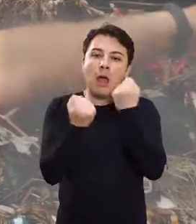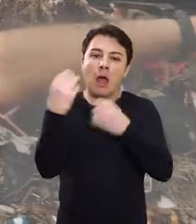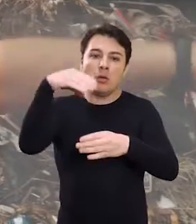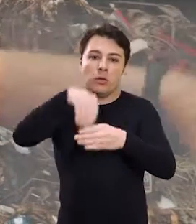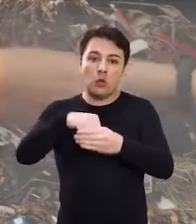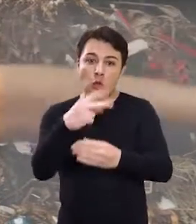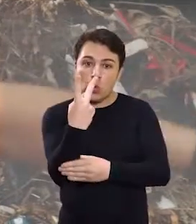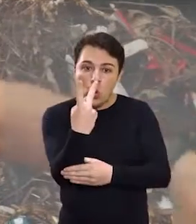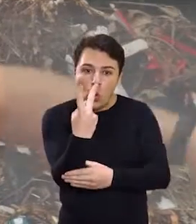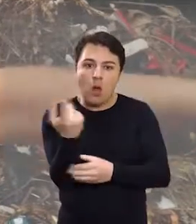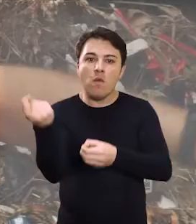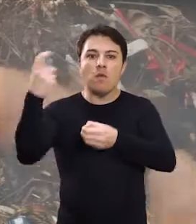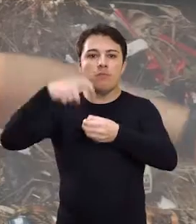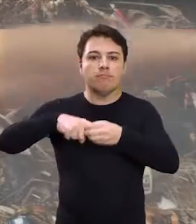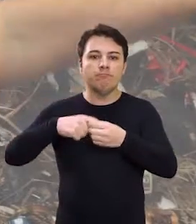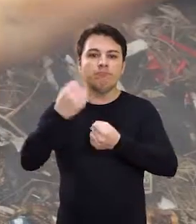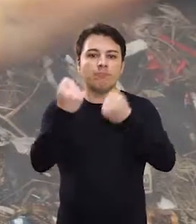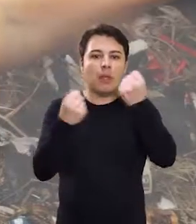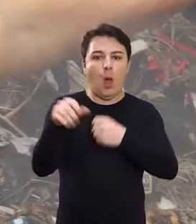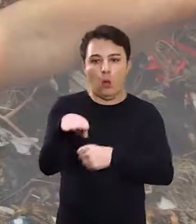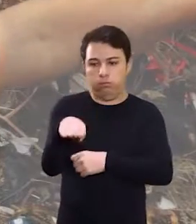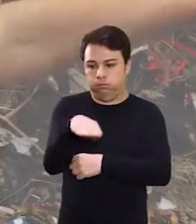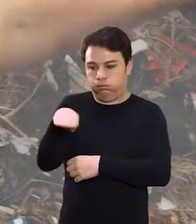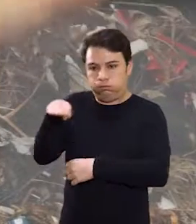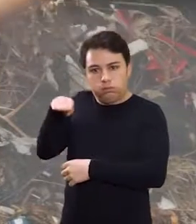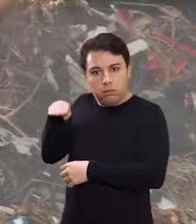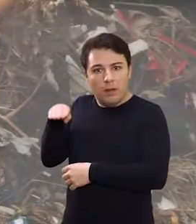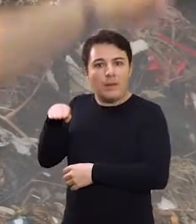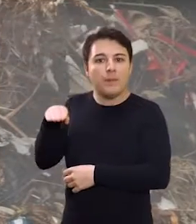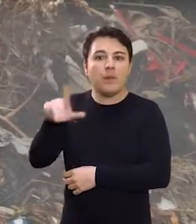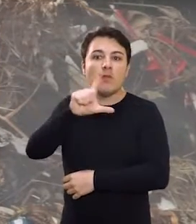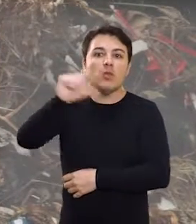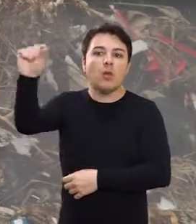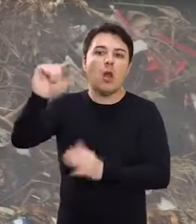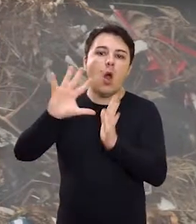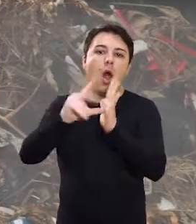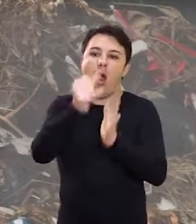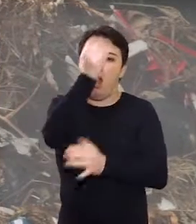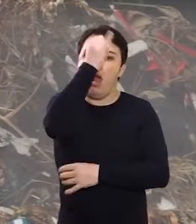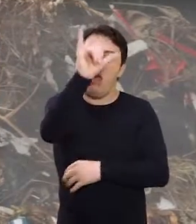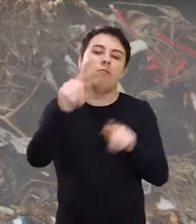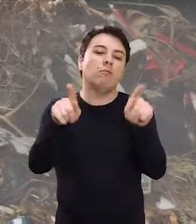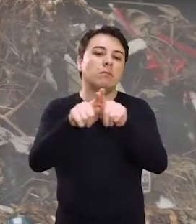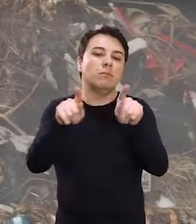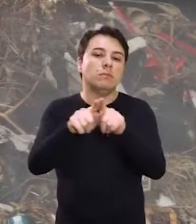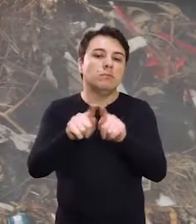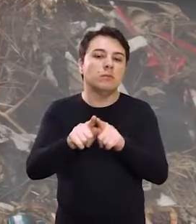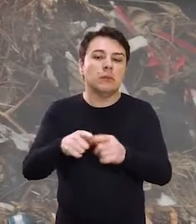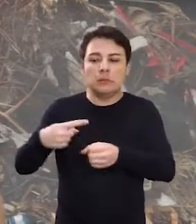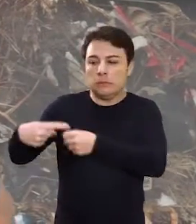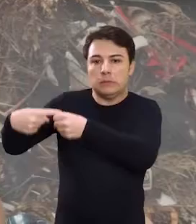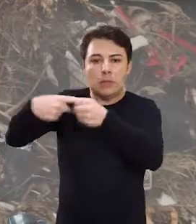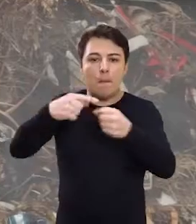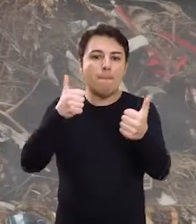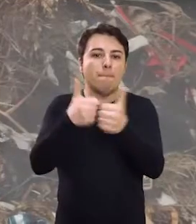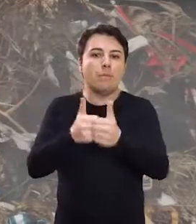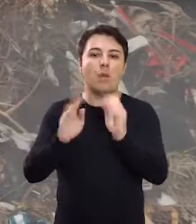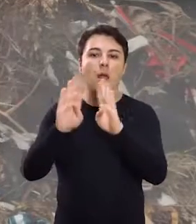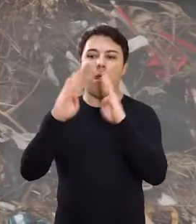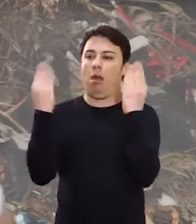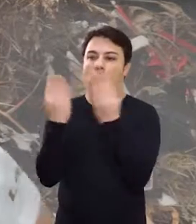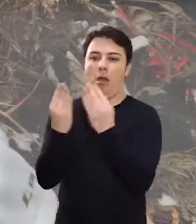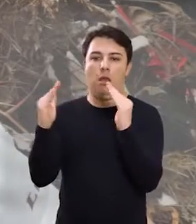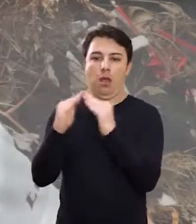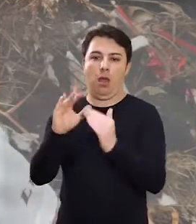e inclusive dois moradores eles voltaram de marcha ré e isso daí que aconteceu e aí no entorno